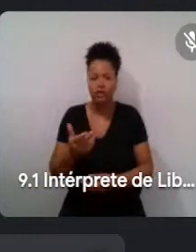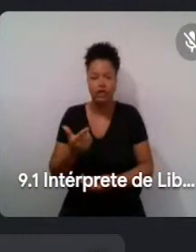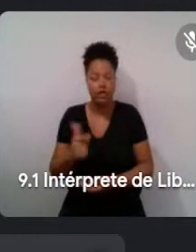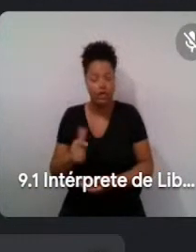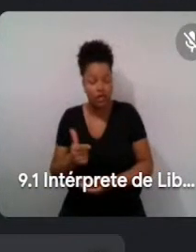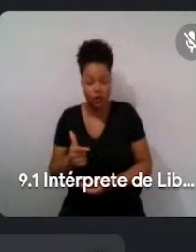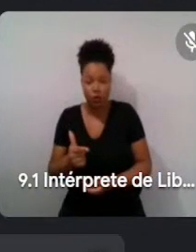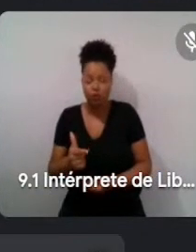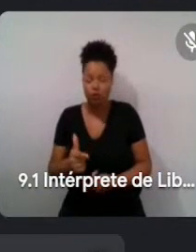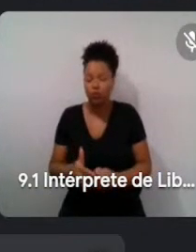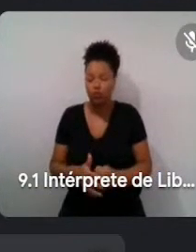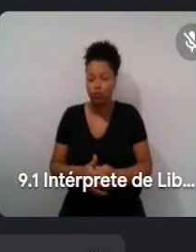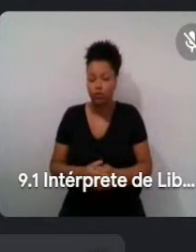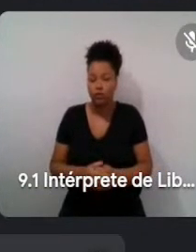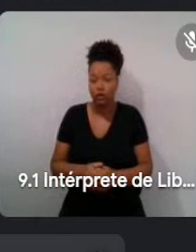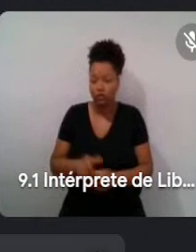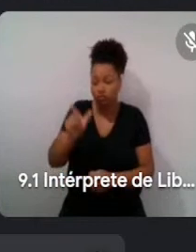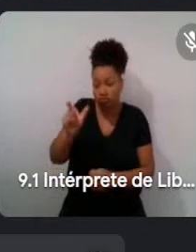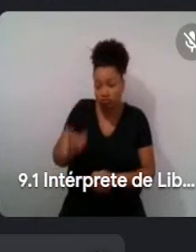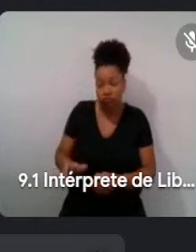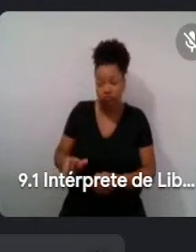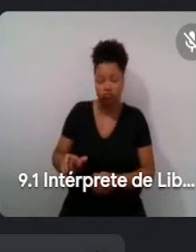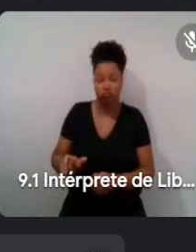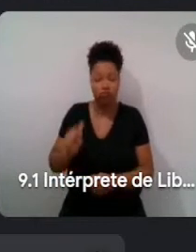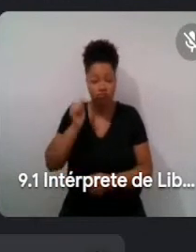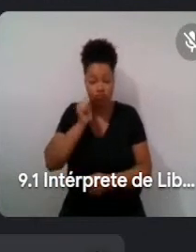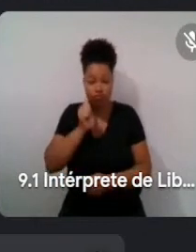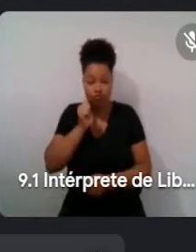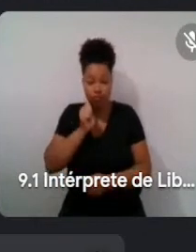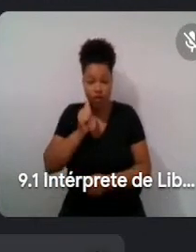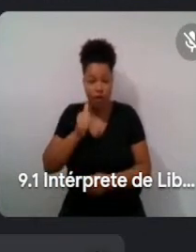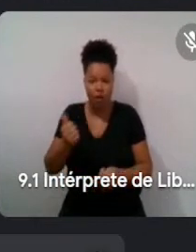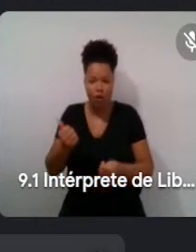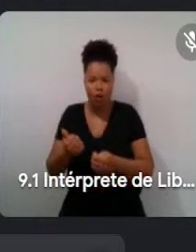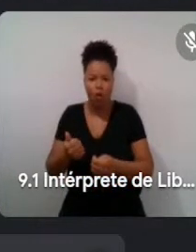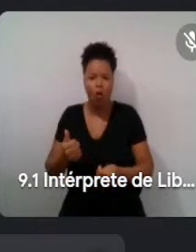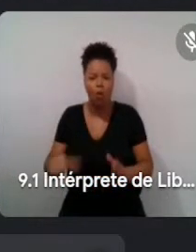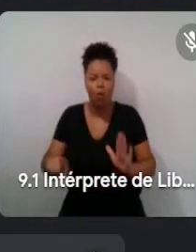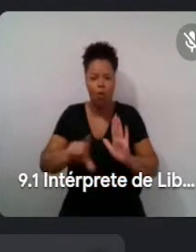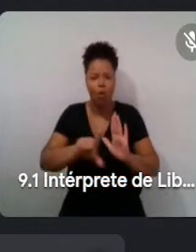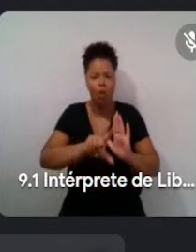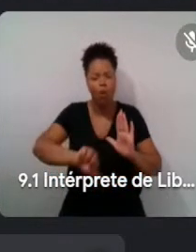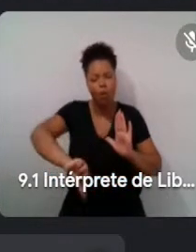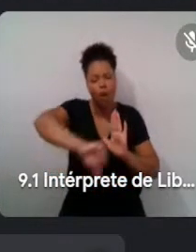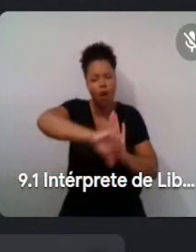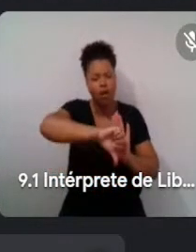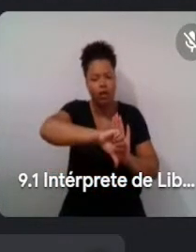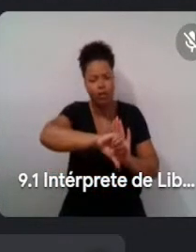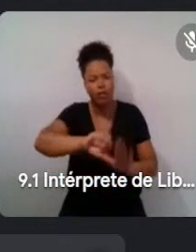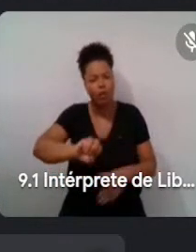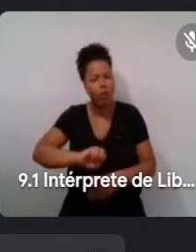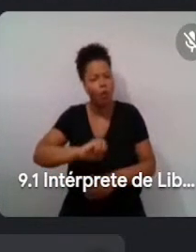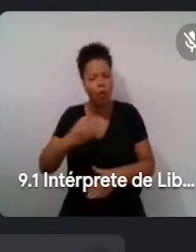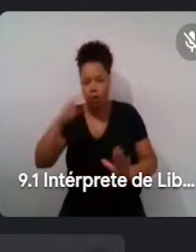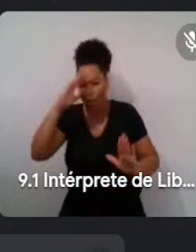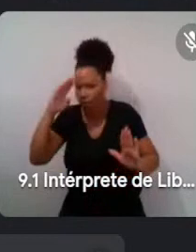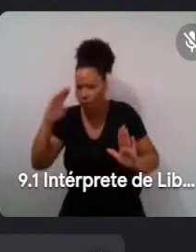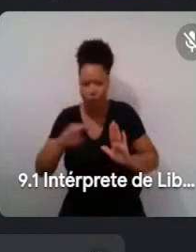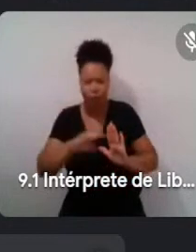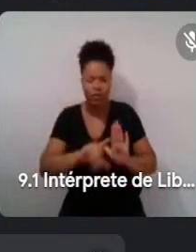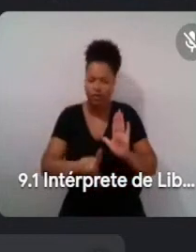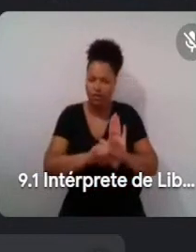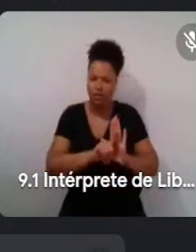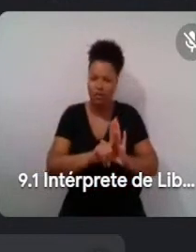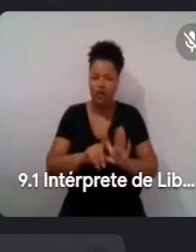parte da recorrente qualquer ato ilegal ou qualquer descumprimento da decisão judicial, haja vista que a